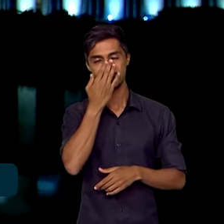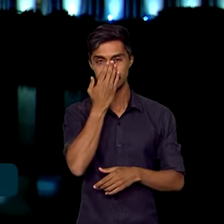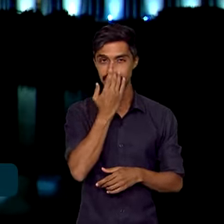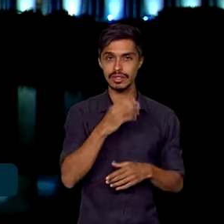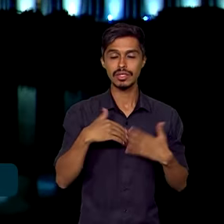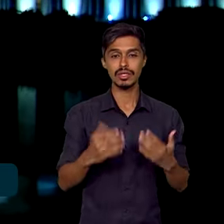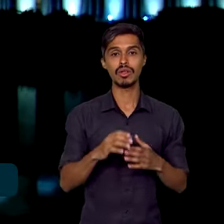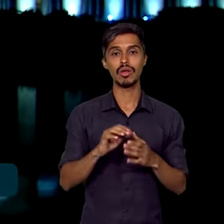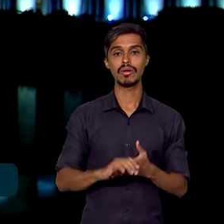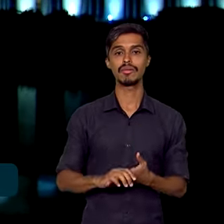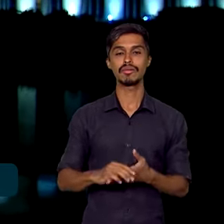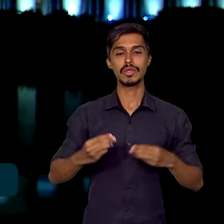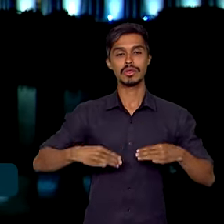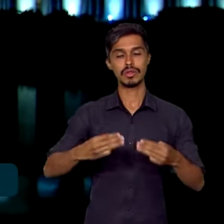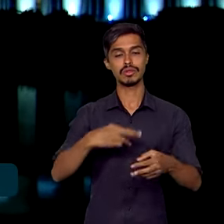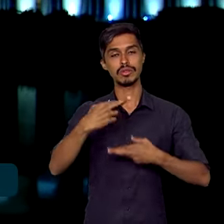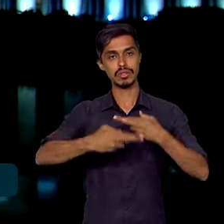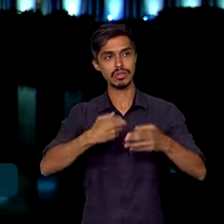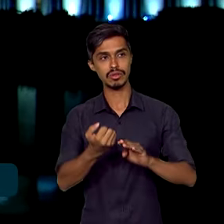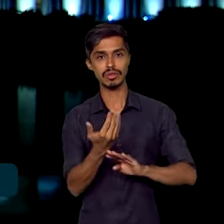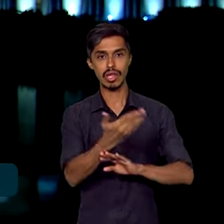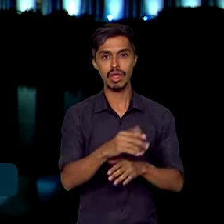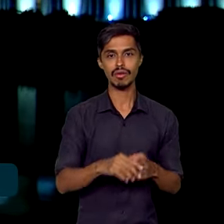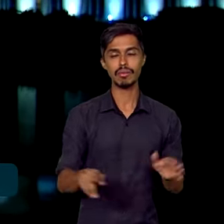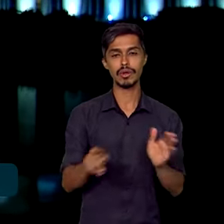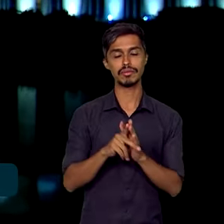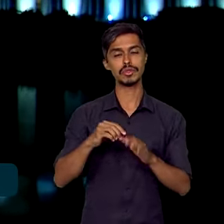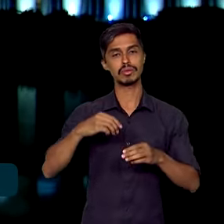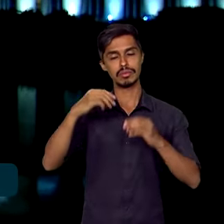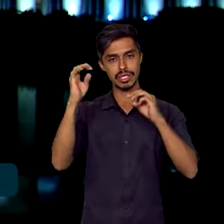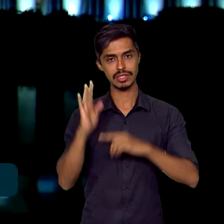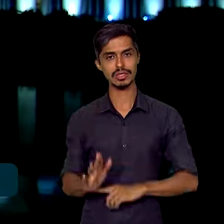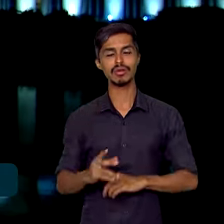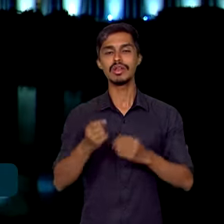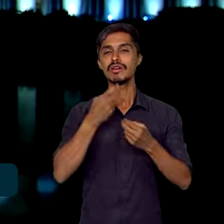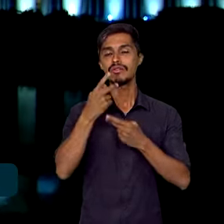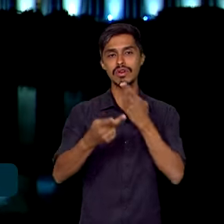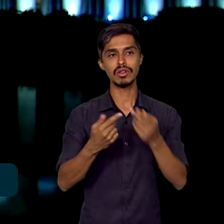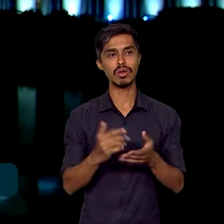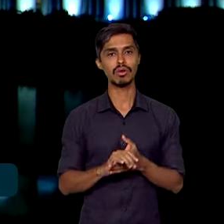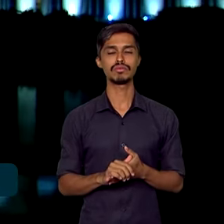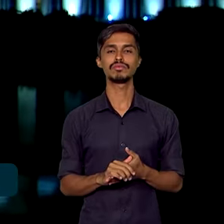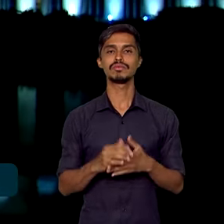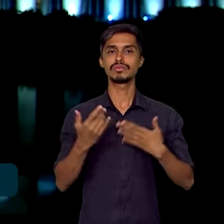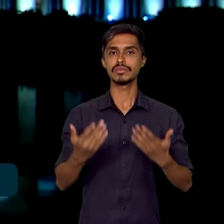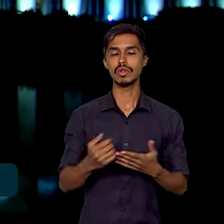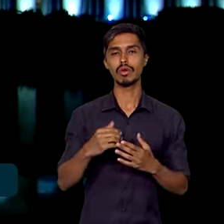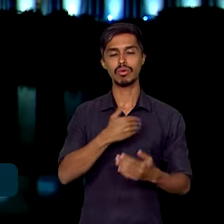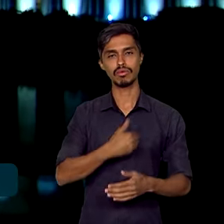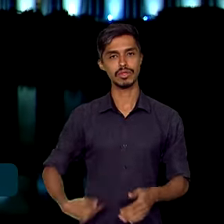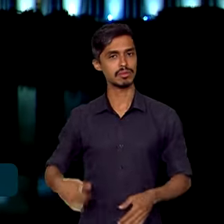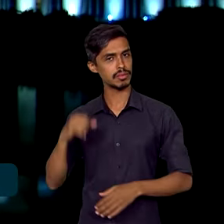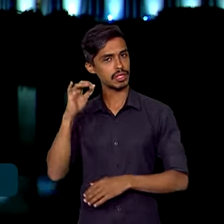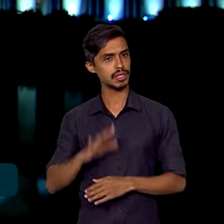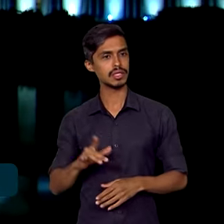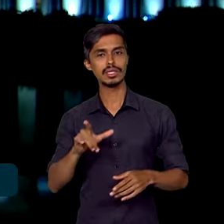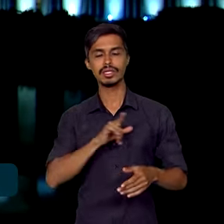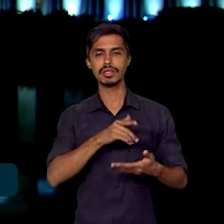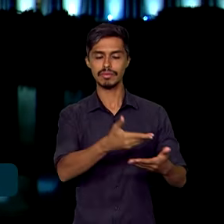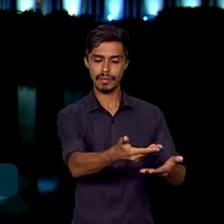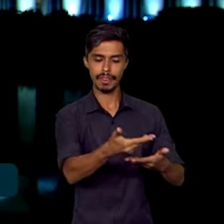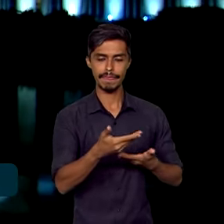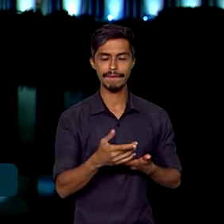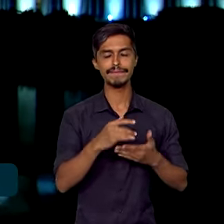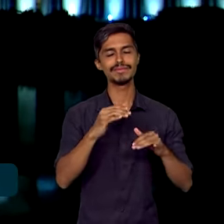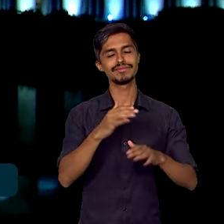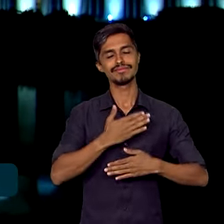das Relações Exteriores do Brasil publicou um comunicado afirmando que o governo brasileiro recebeu com satisfação